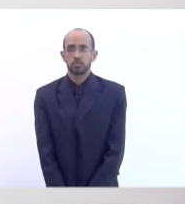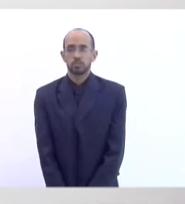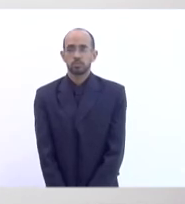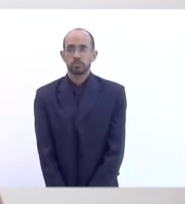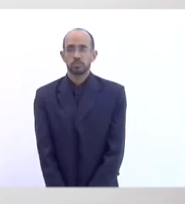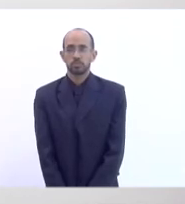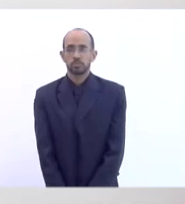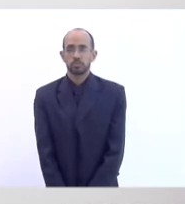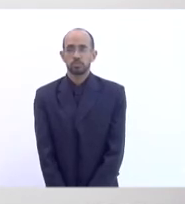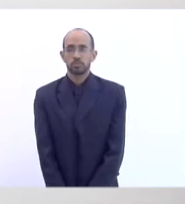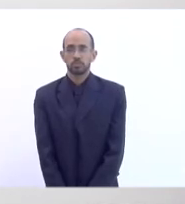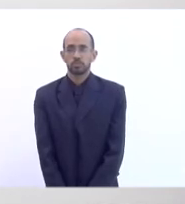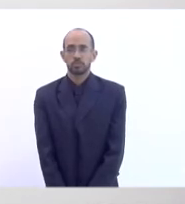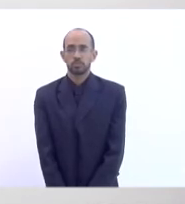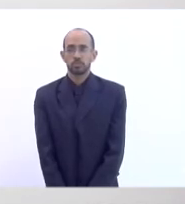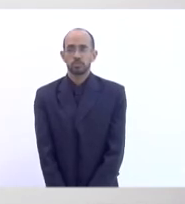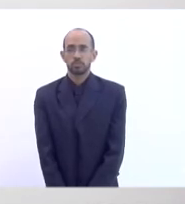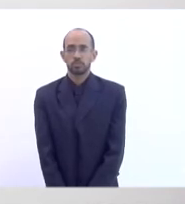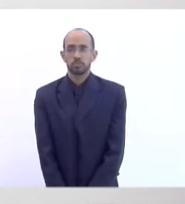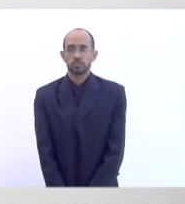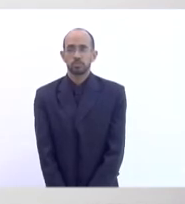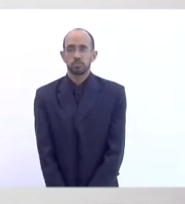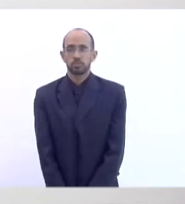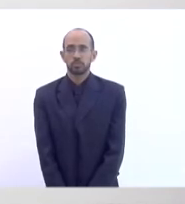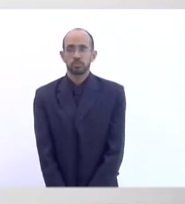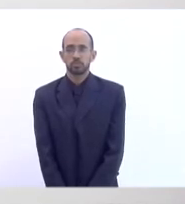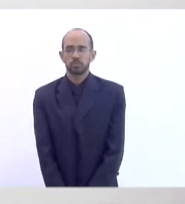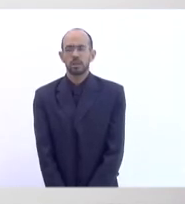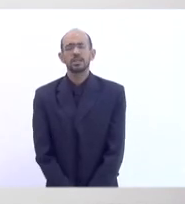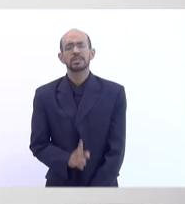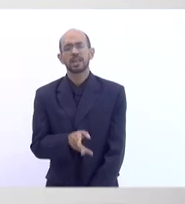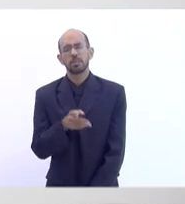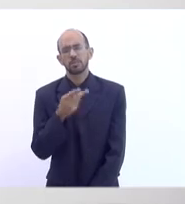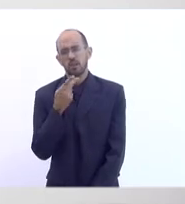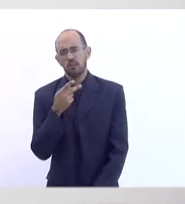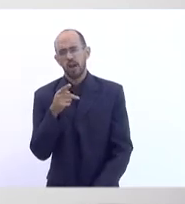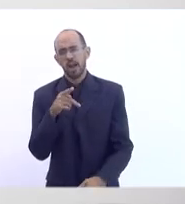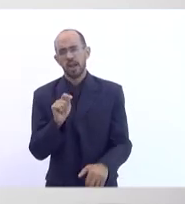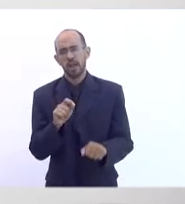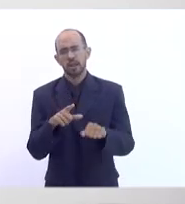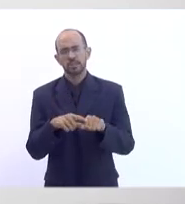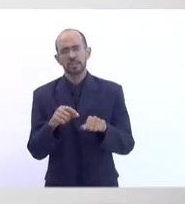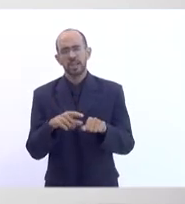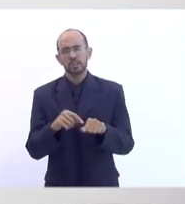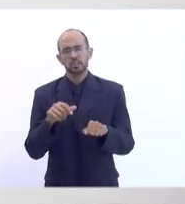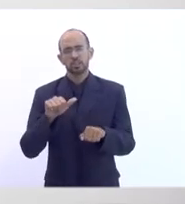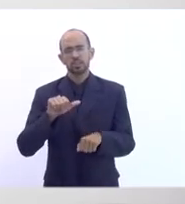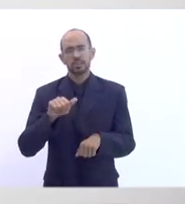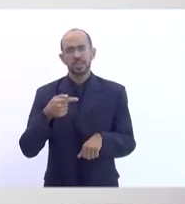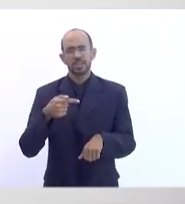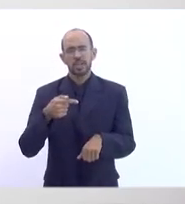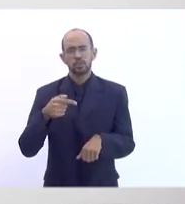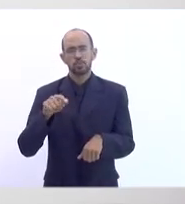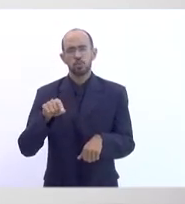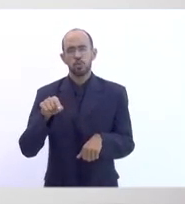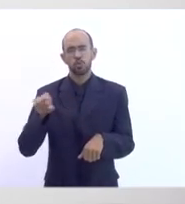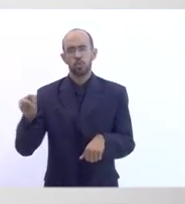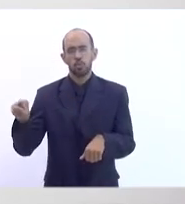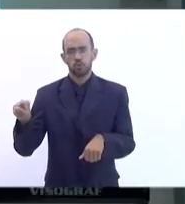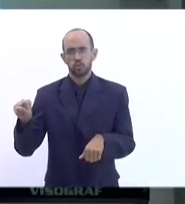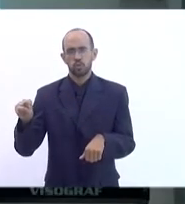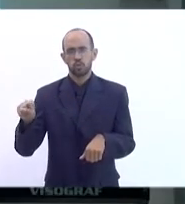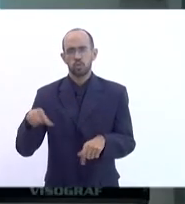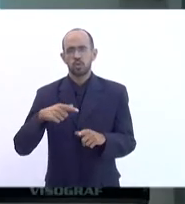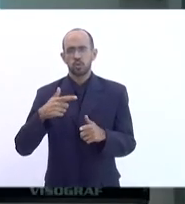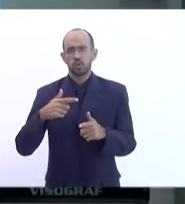em alguns então muito se fala nesse inciso né 17.8 que a questão